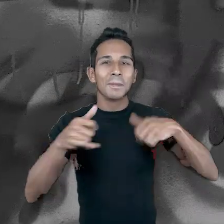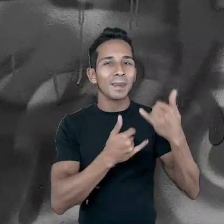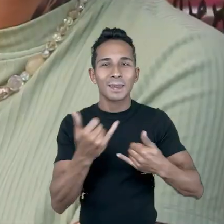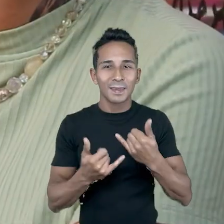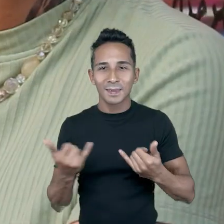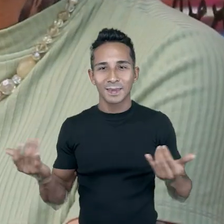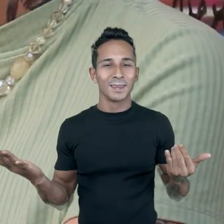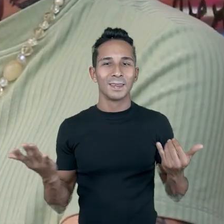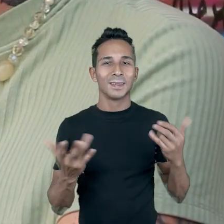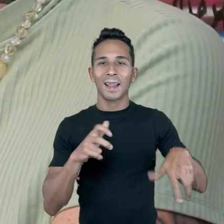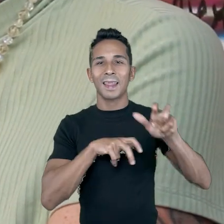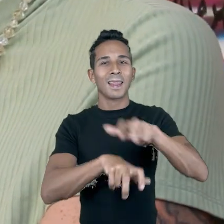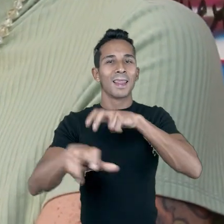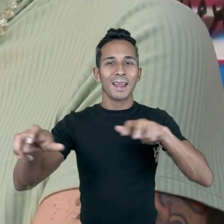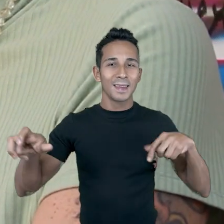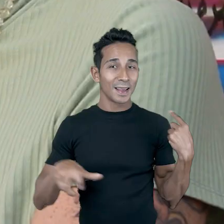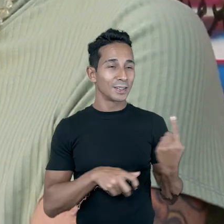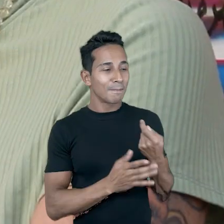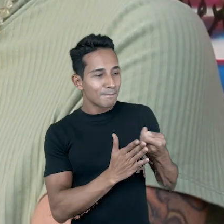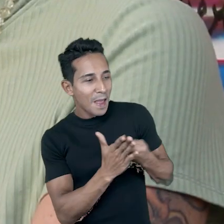Flor correndo, filhos de Vênus